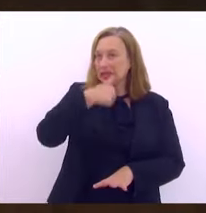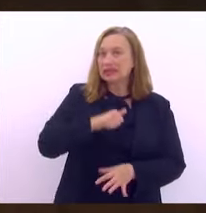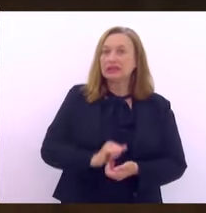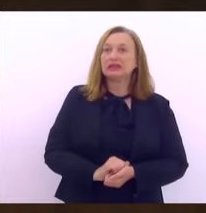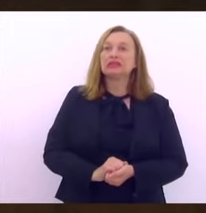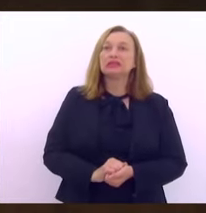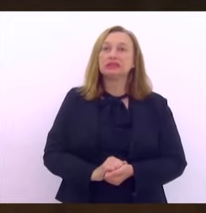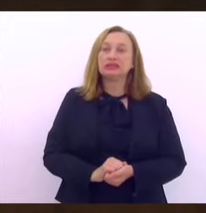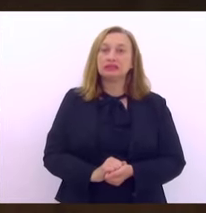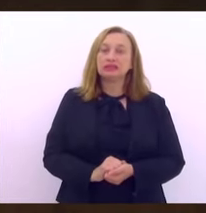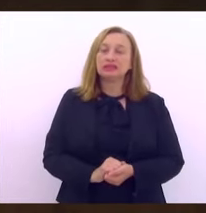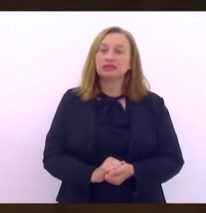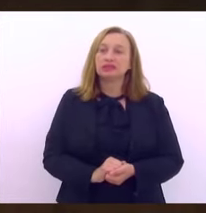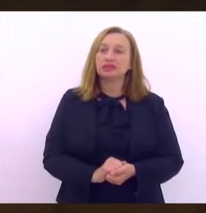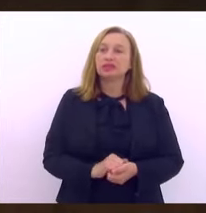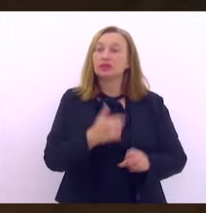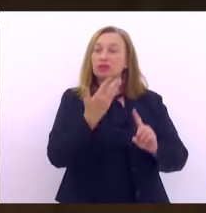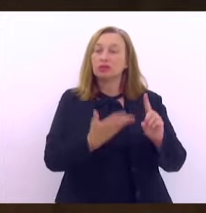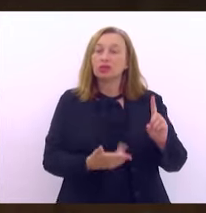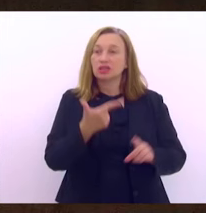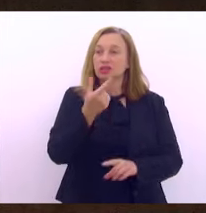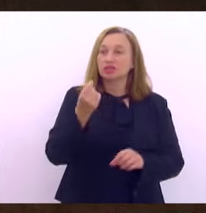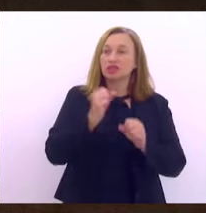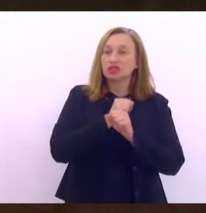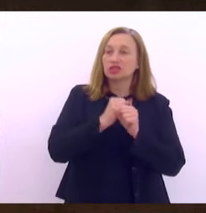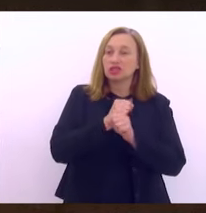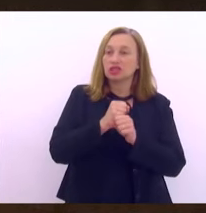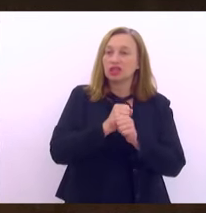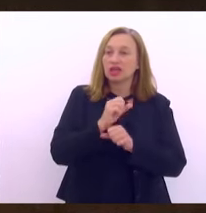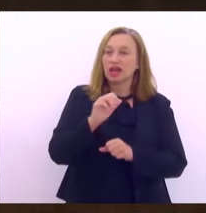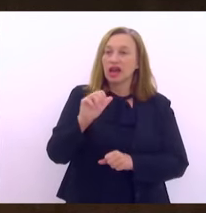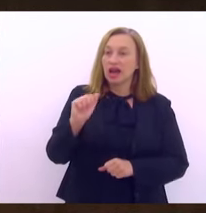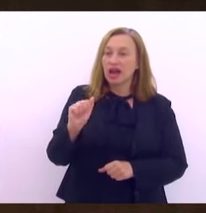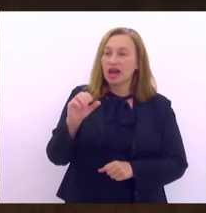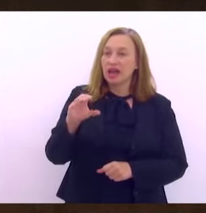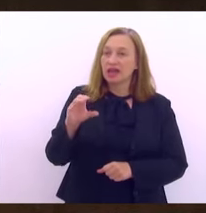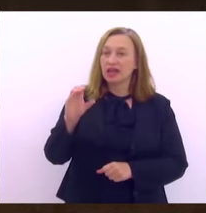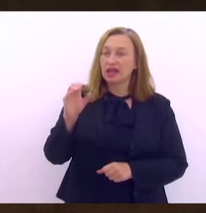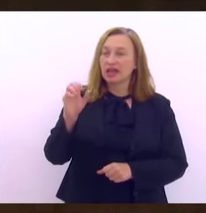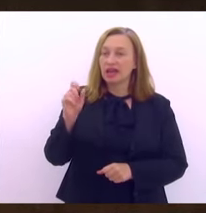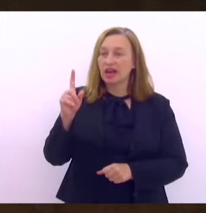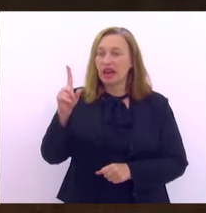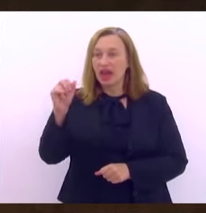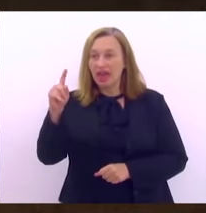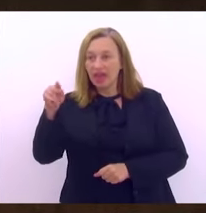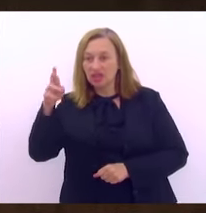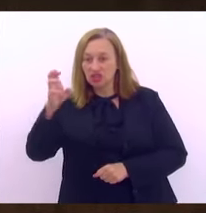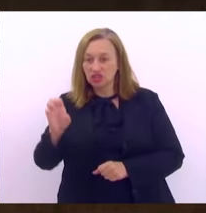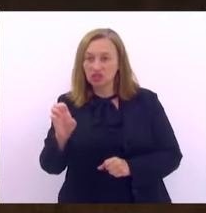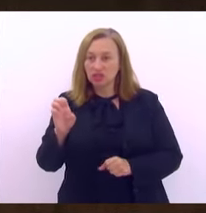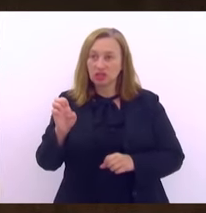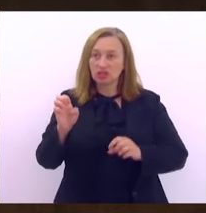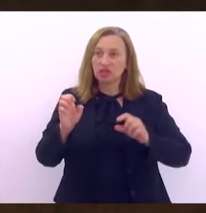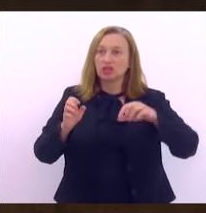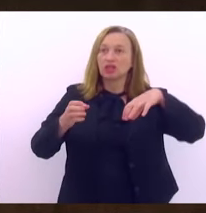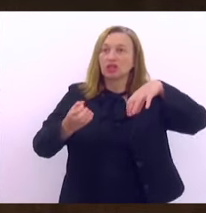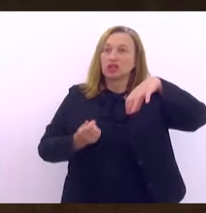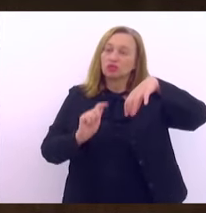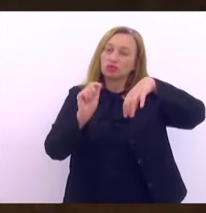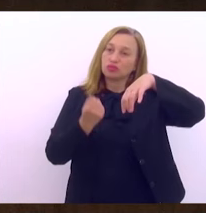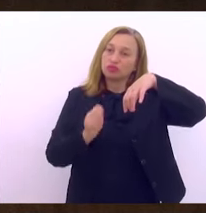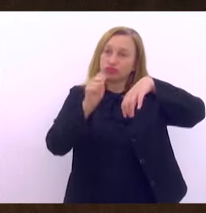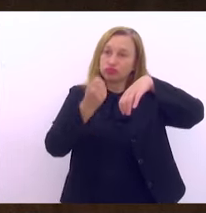LERJ, em homenagem aos 20 anos da ACLERJ, que é uma associação de quilombolas aqui no Rio de Janeiro, com cerca